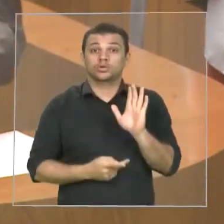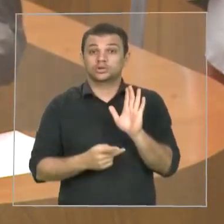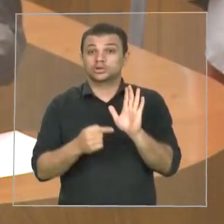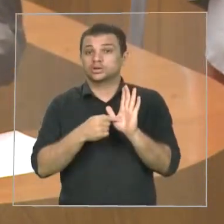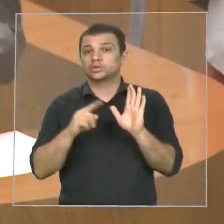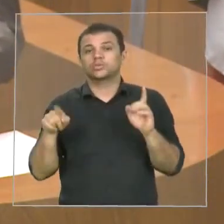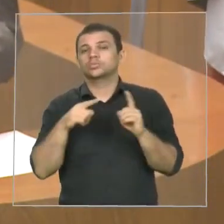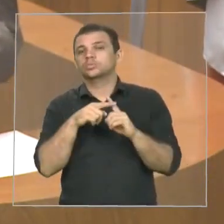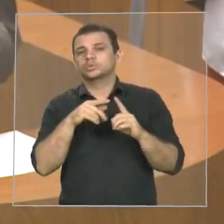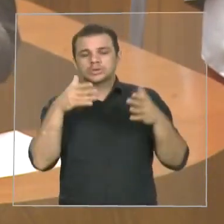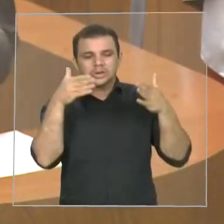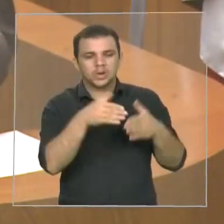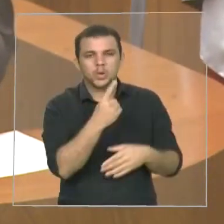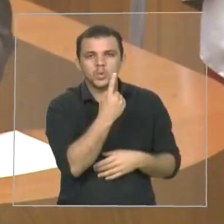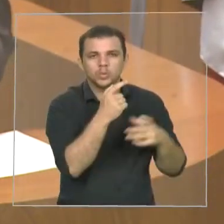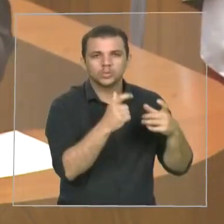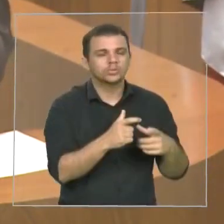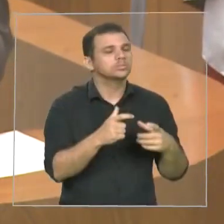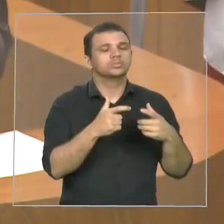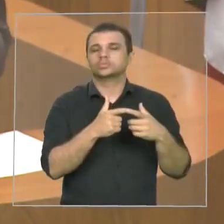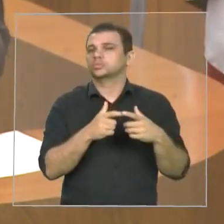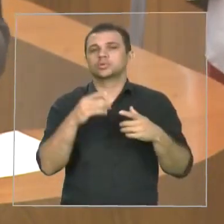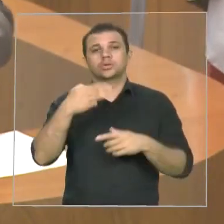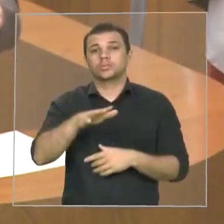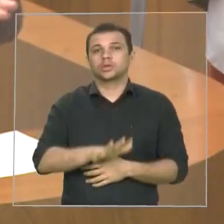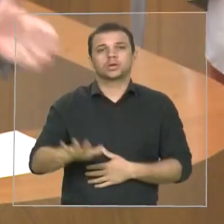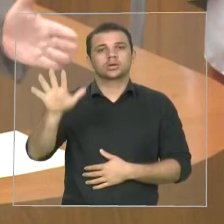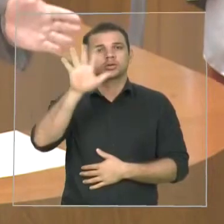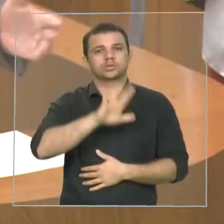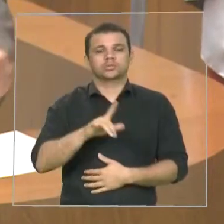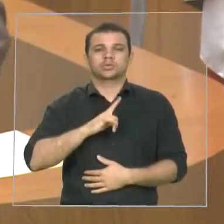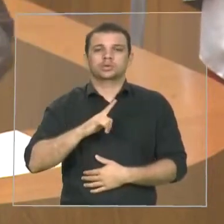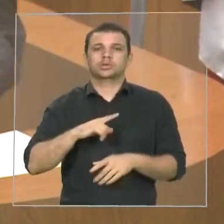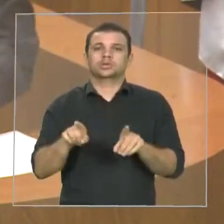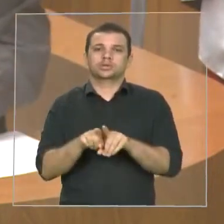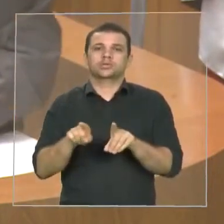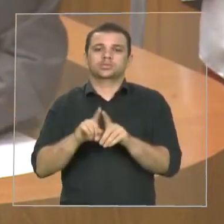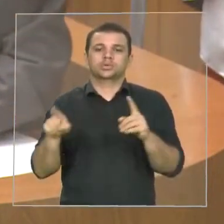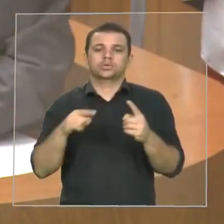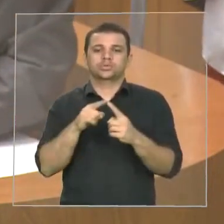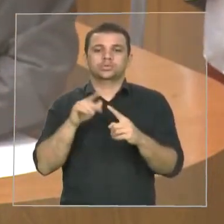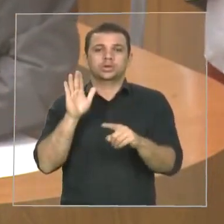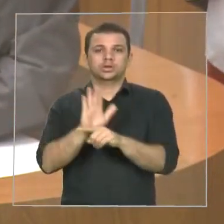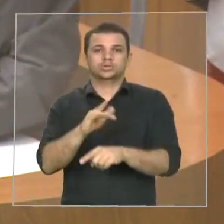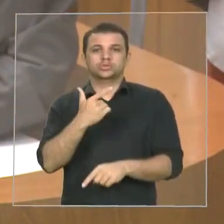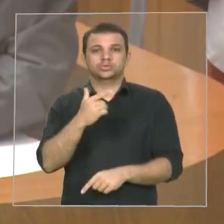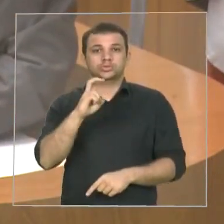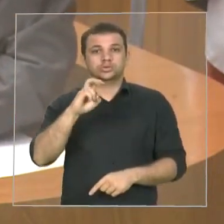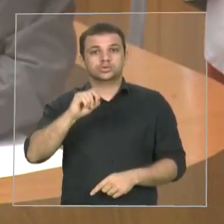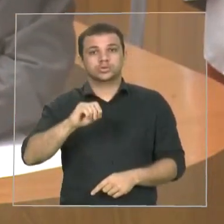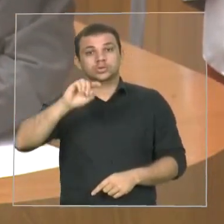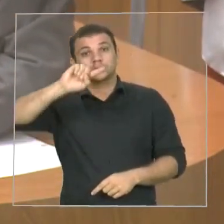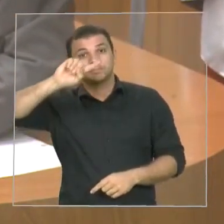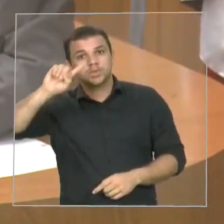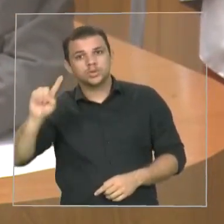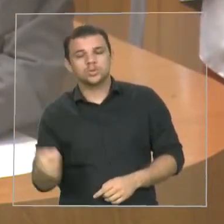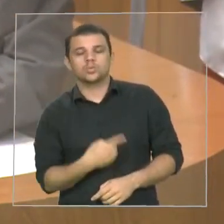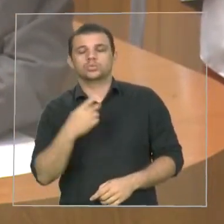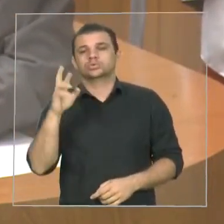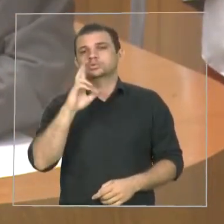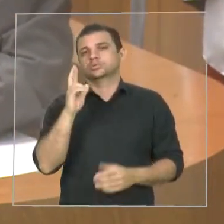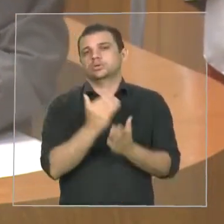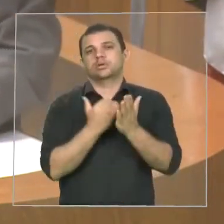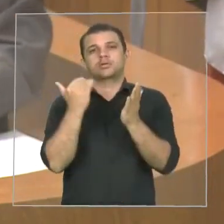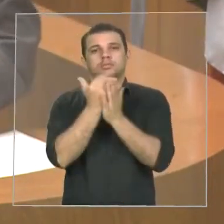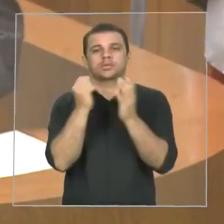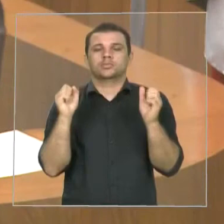ter 250 milhões em caixa a mais para atender às demandas sociais. Eu lamento. Presidente, eu sou contra a judicialização da política. Eu acho